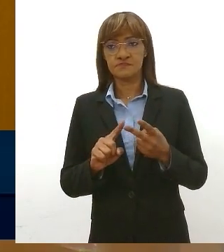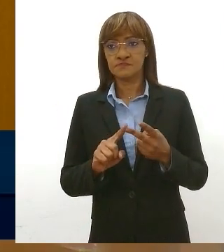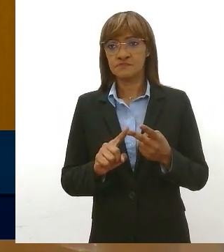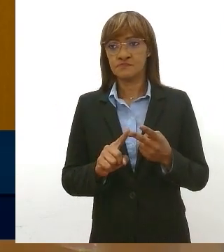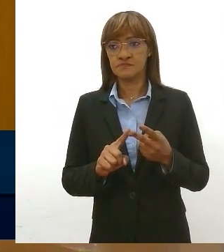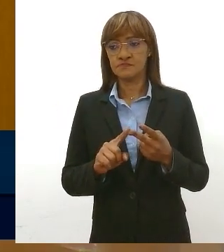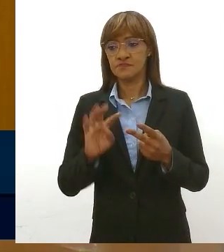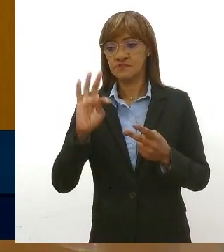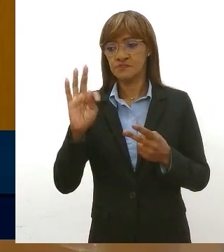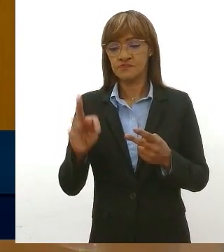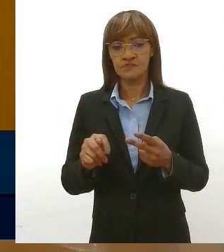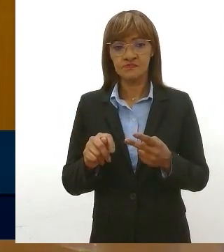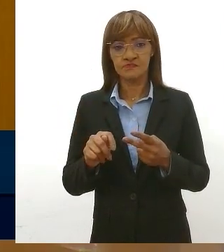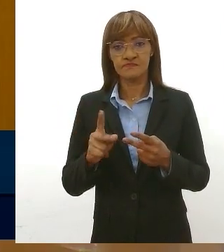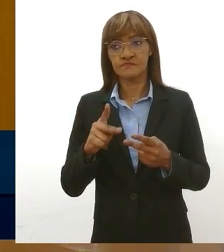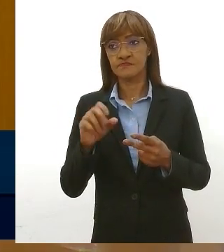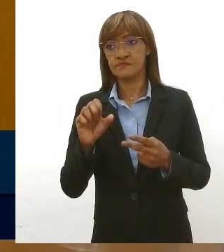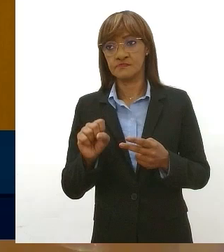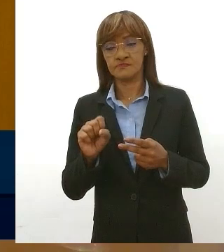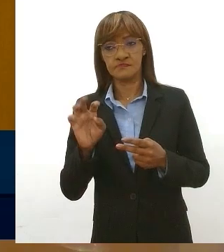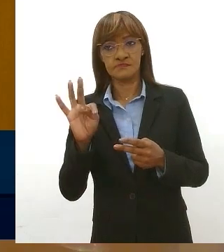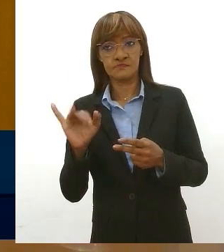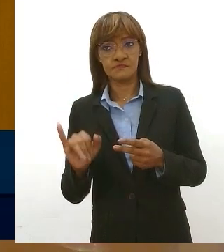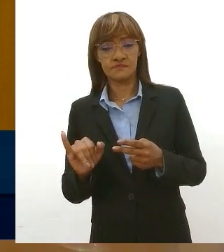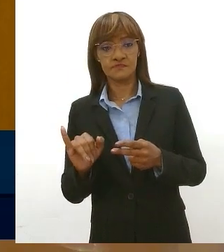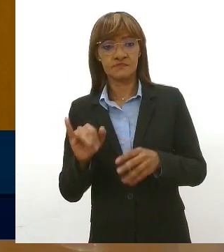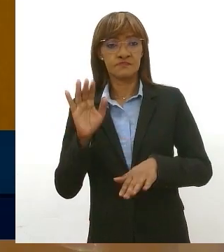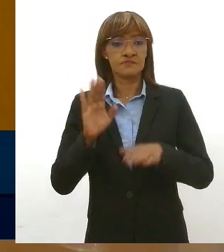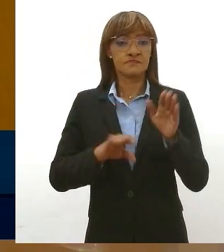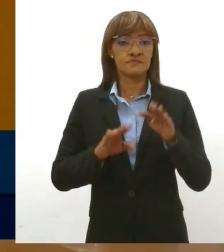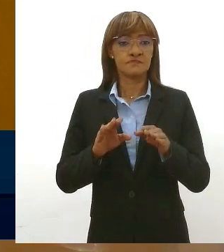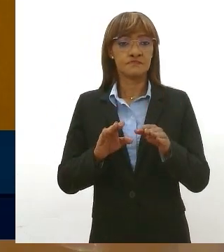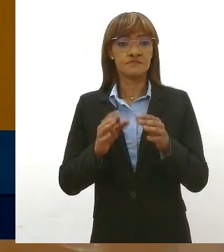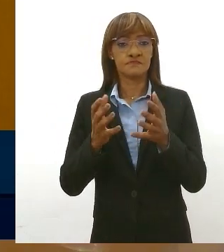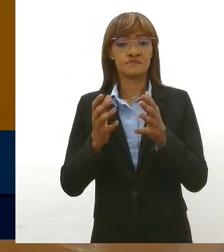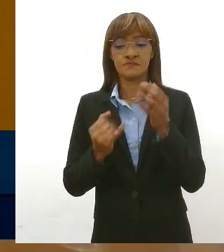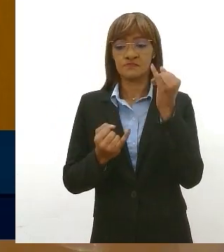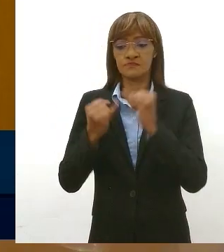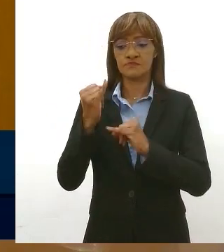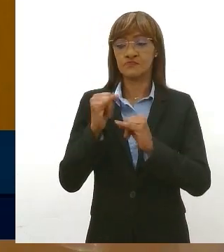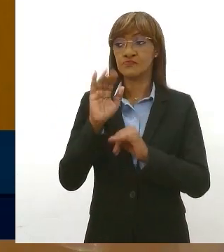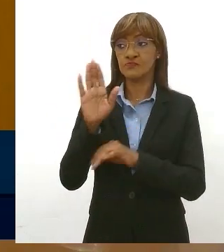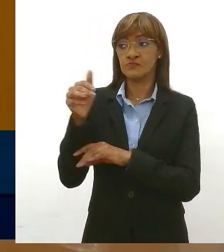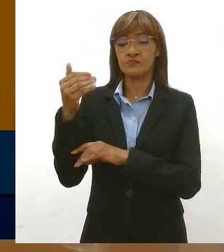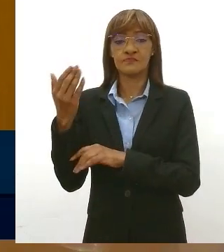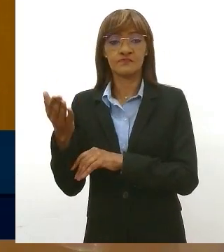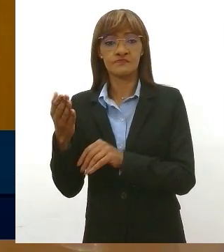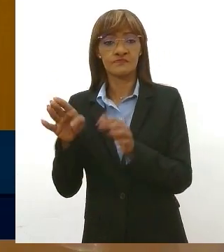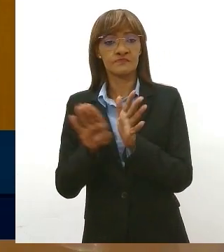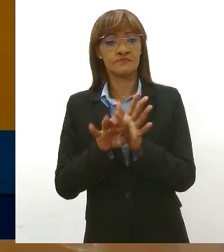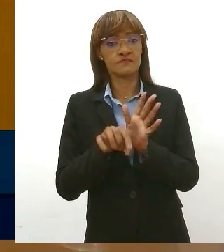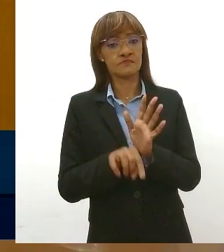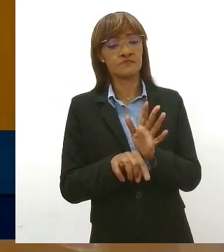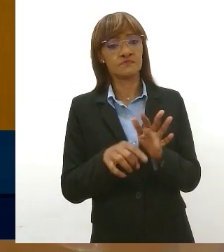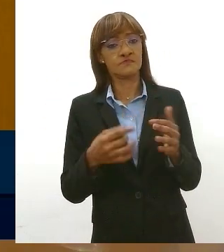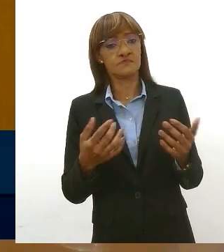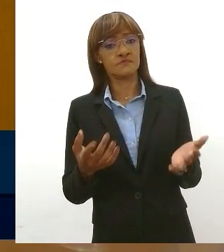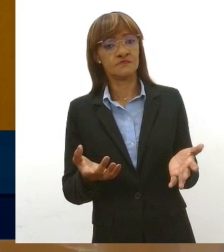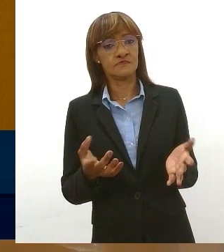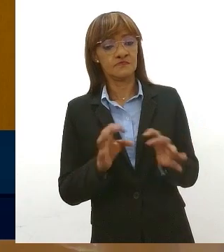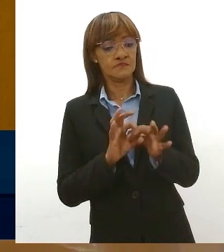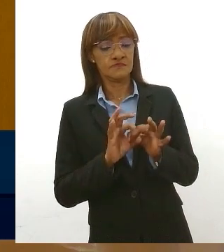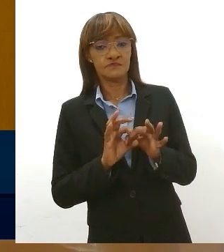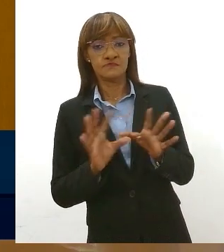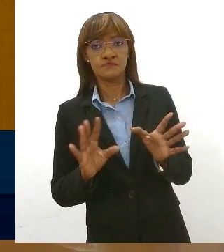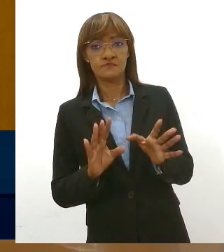E muitas vezes a gente corre atrás de uma indústria fora, traz para cá, abrimos mão do ICMS do estado, do